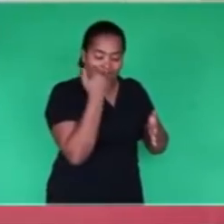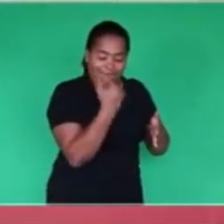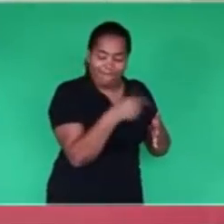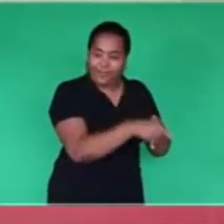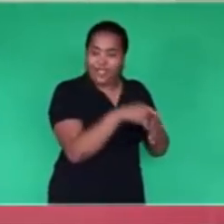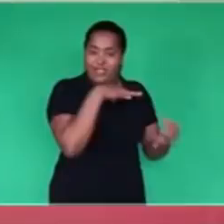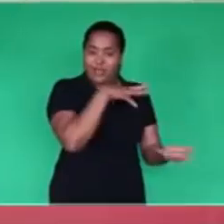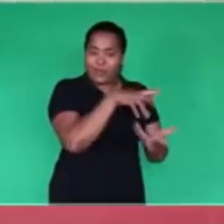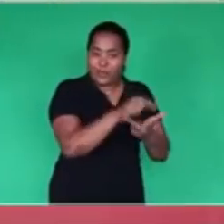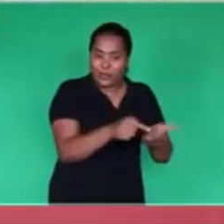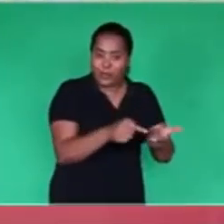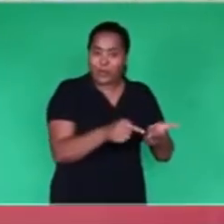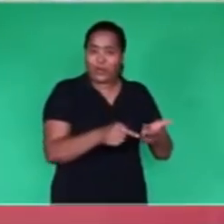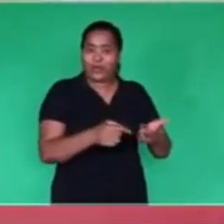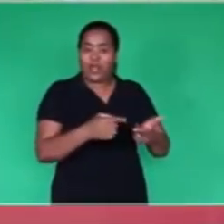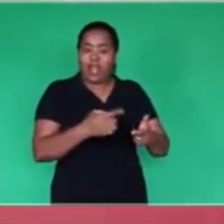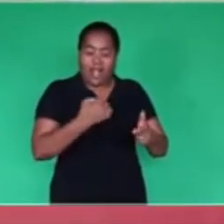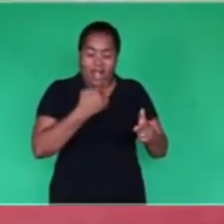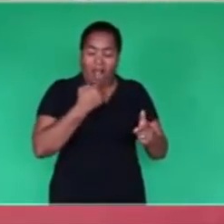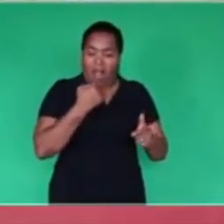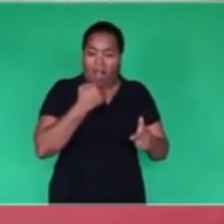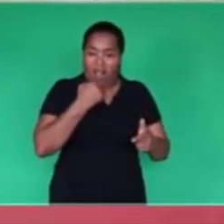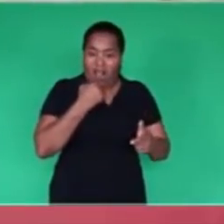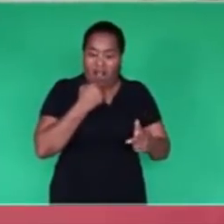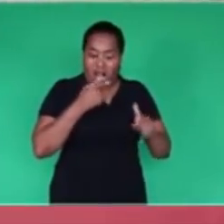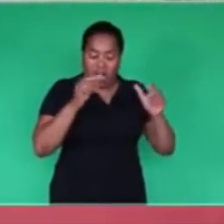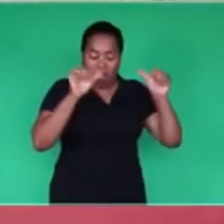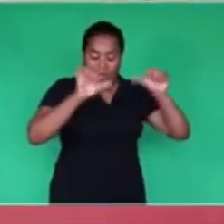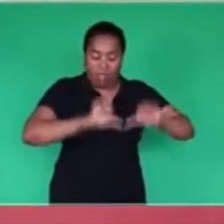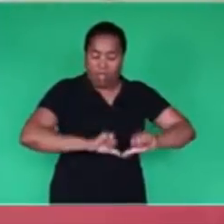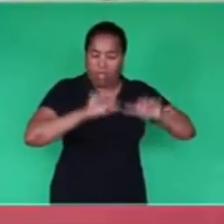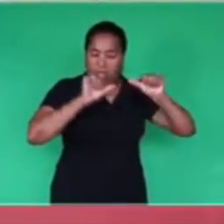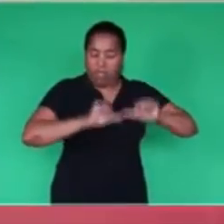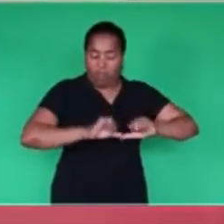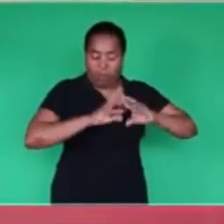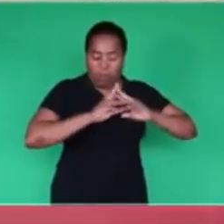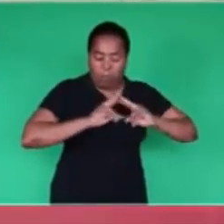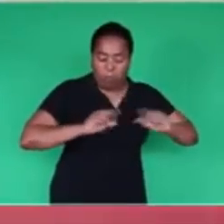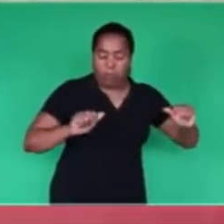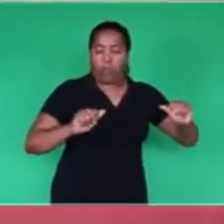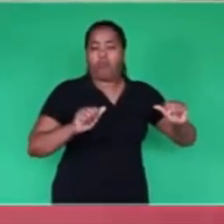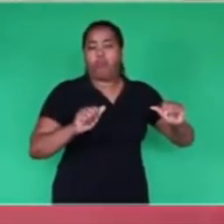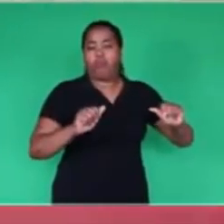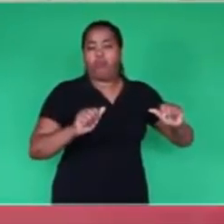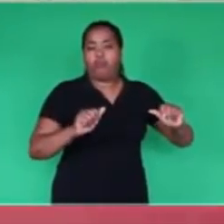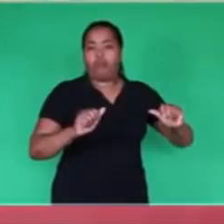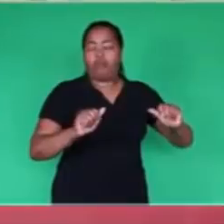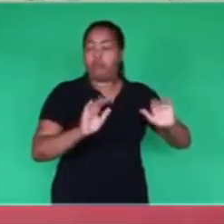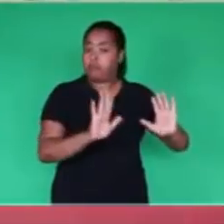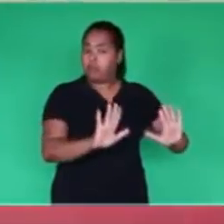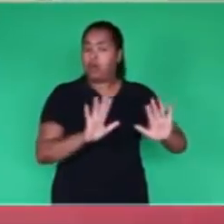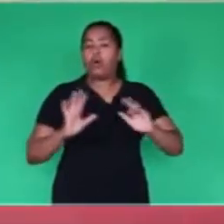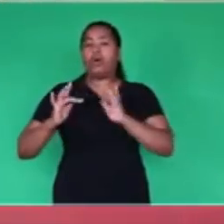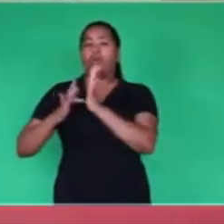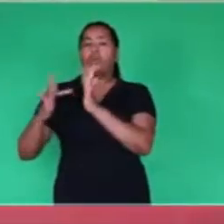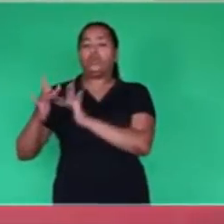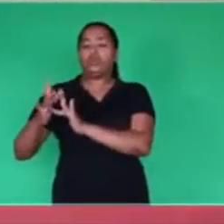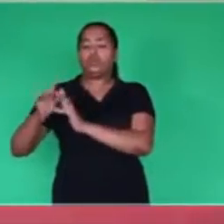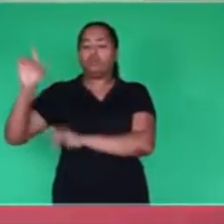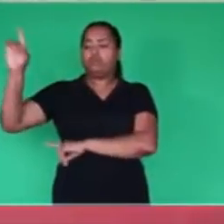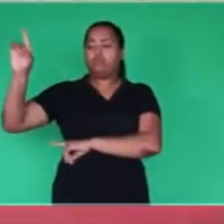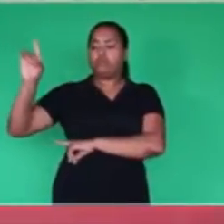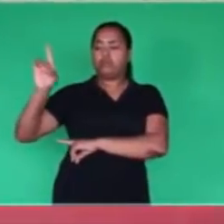boca. Meus irmãos, essa será, Jesus vai descer com os santos, diz o texto, né? É a